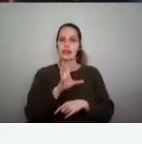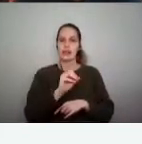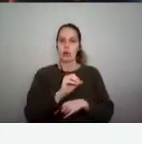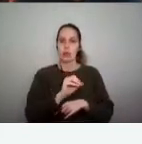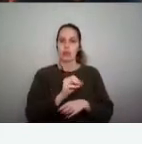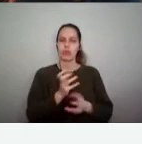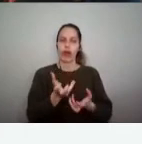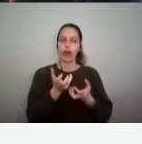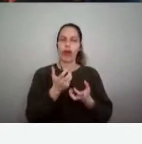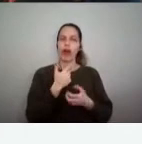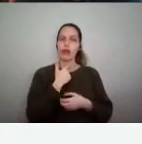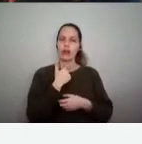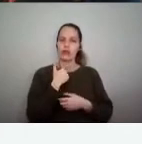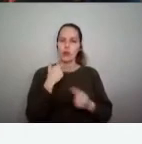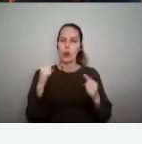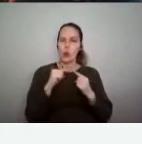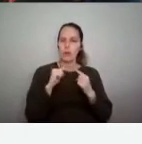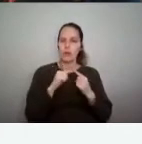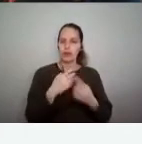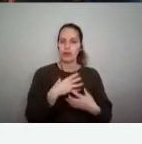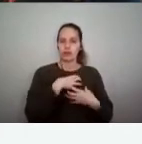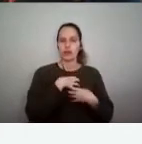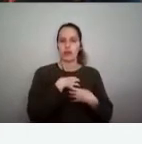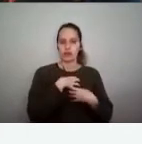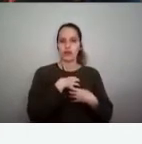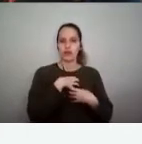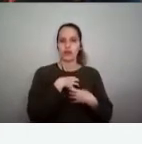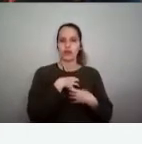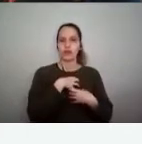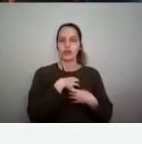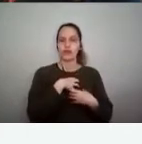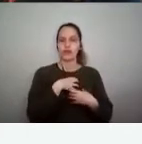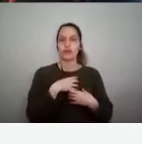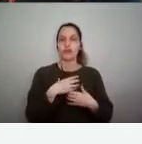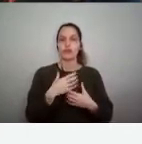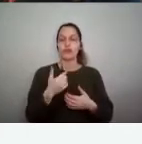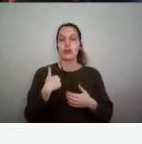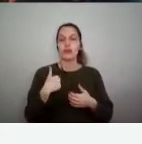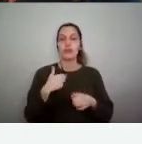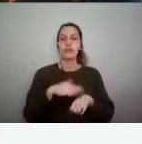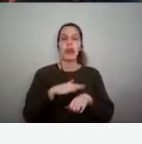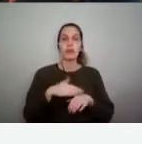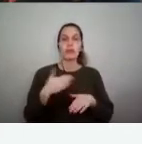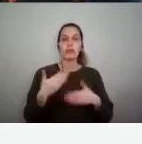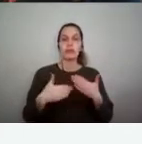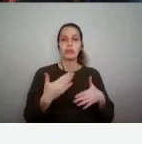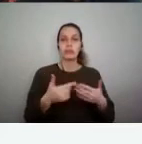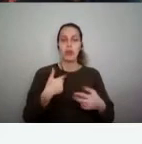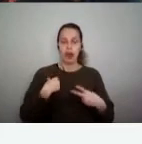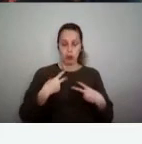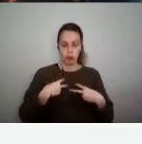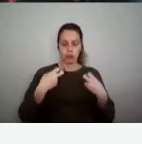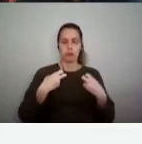lugar, e na medida que o tempo foi passando, eu fui me reconhecendo como educador, educando